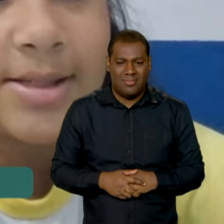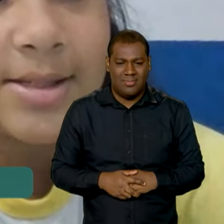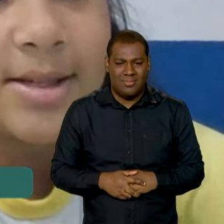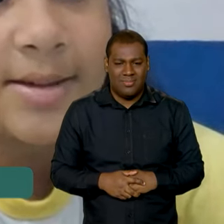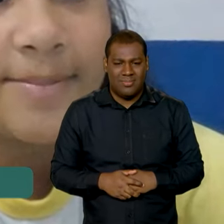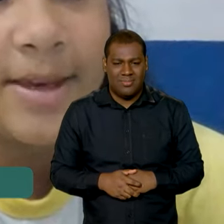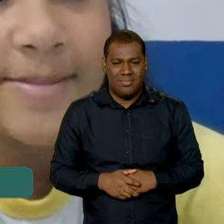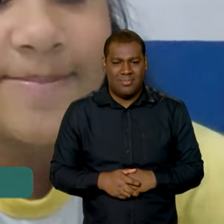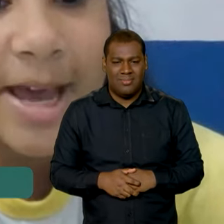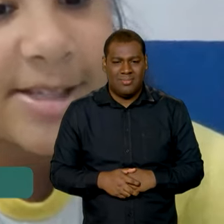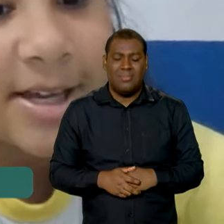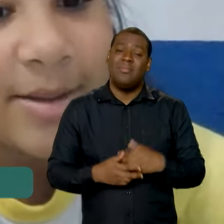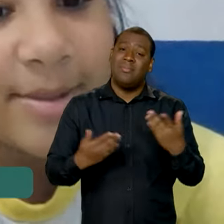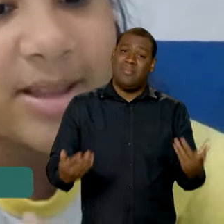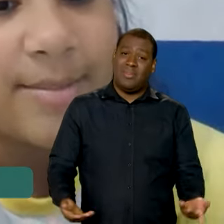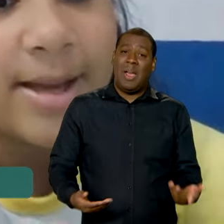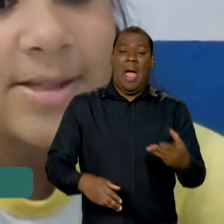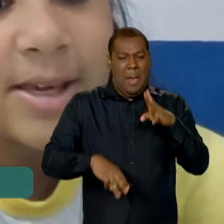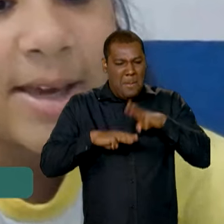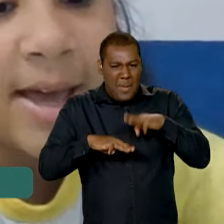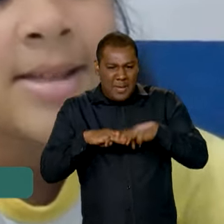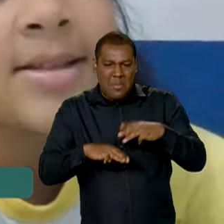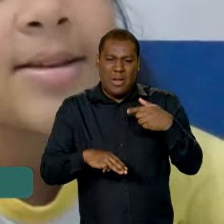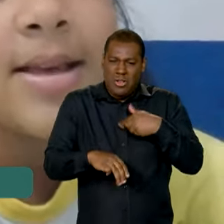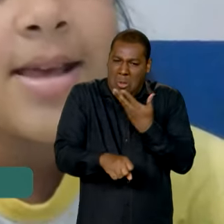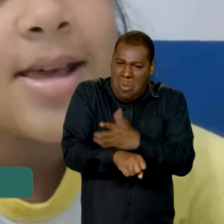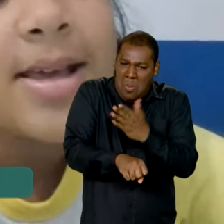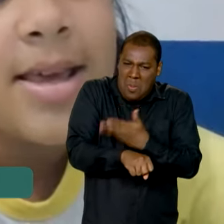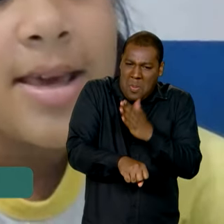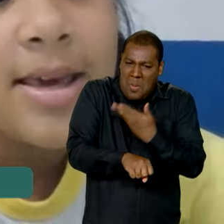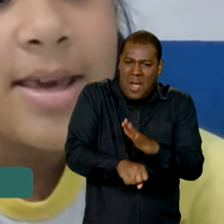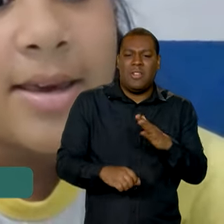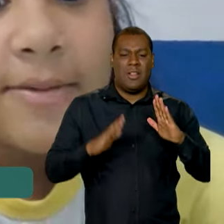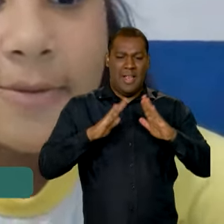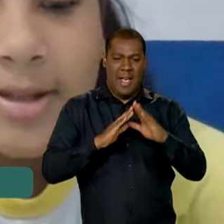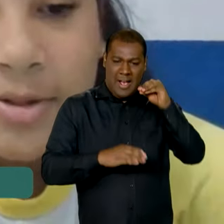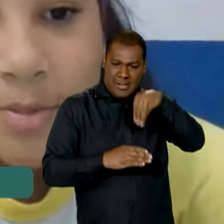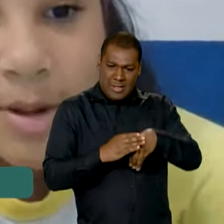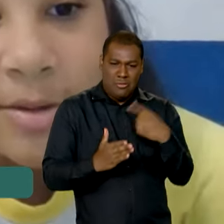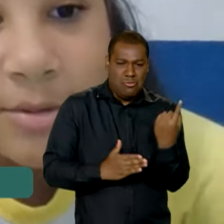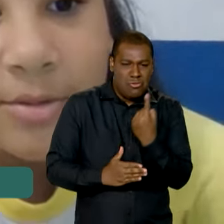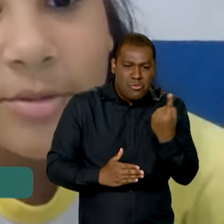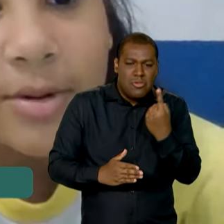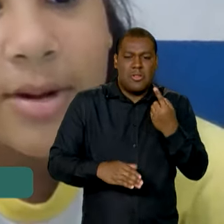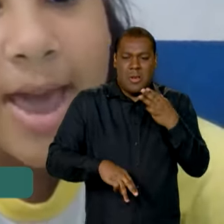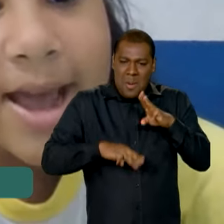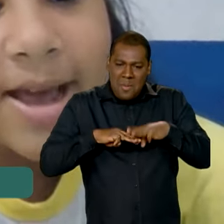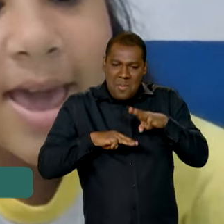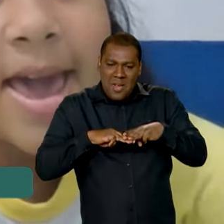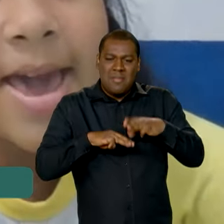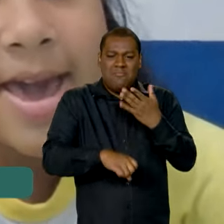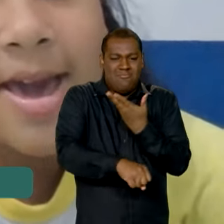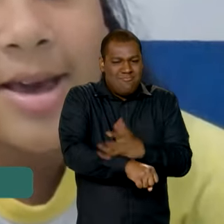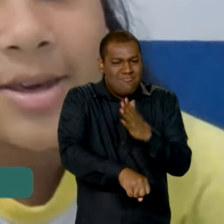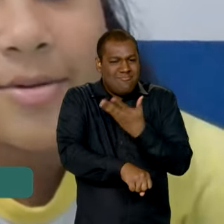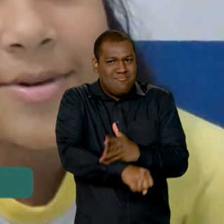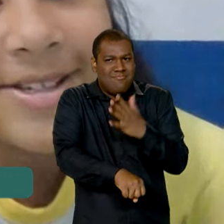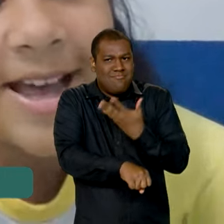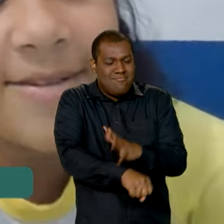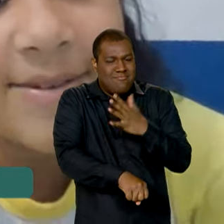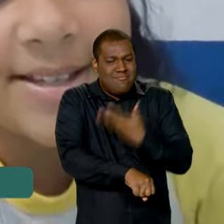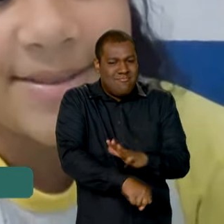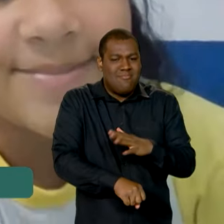desenvolvendo essa minha prática na matemática em casa e fui descobrindo que